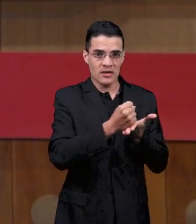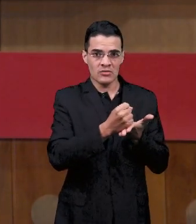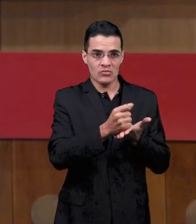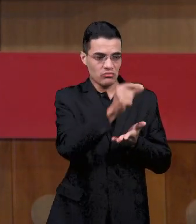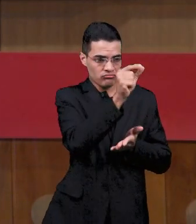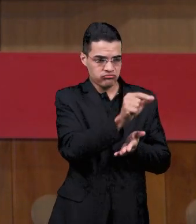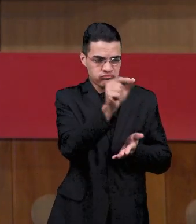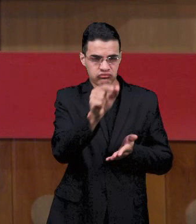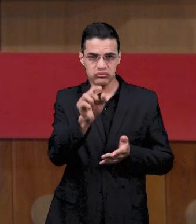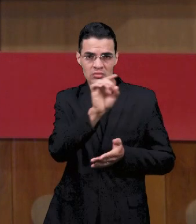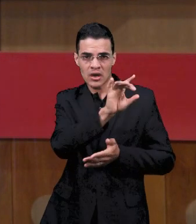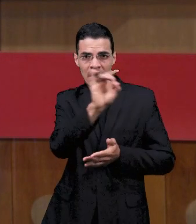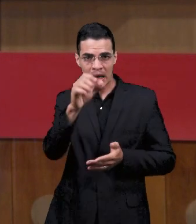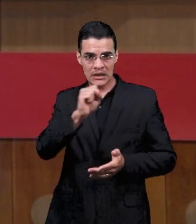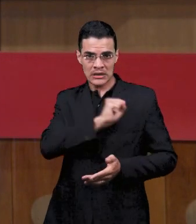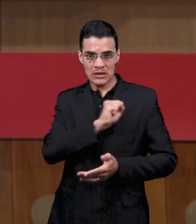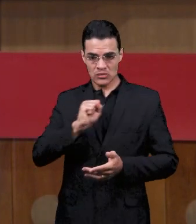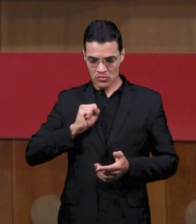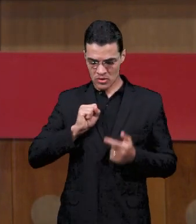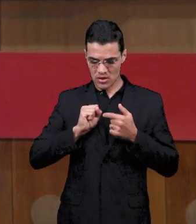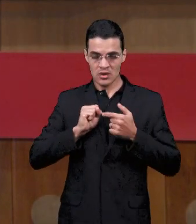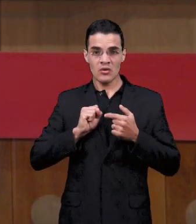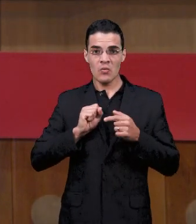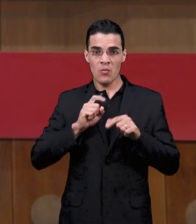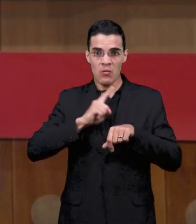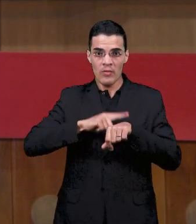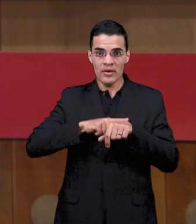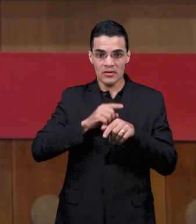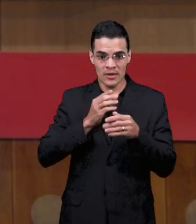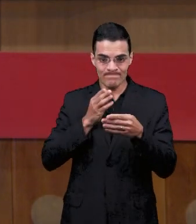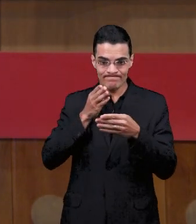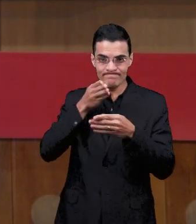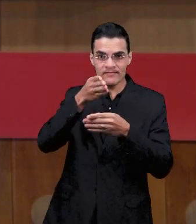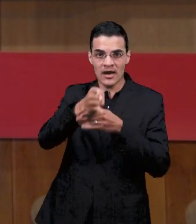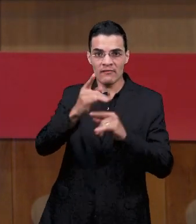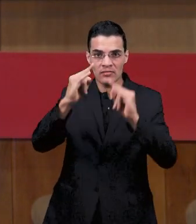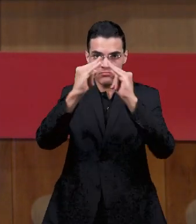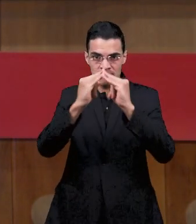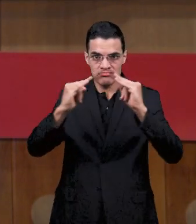ele ia entrar na presença do Senhor, ele passava sangue em três lugares: